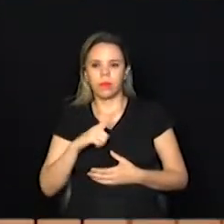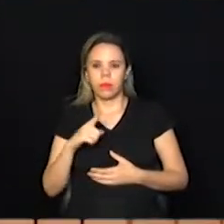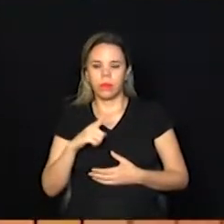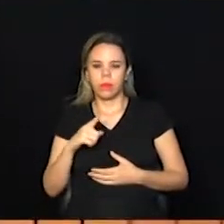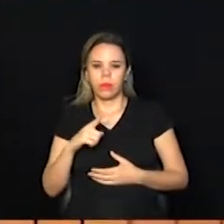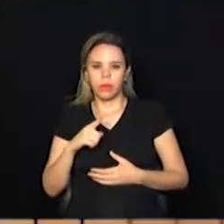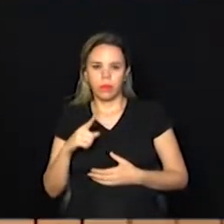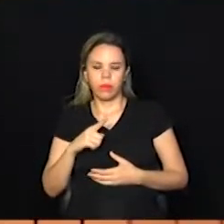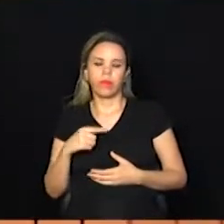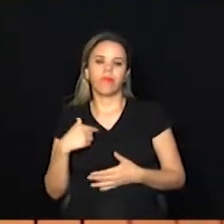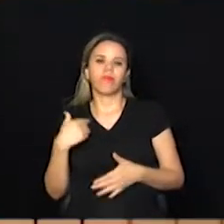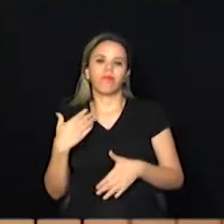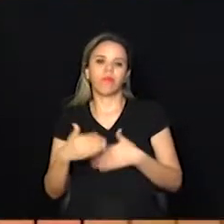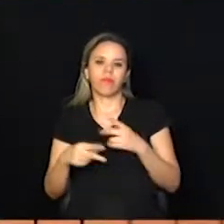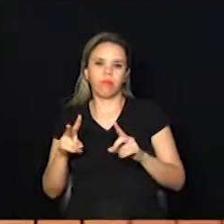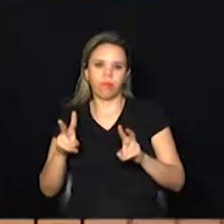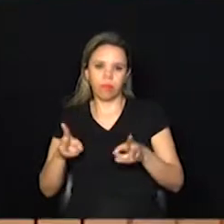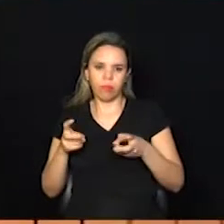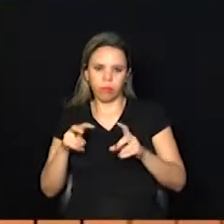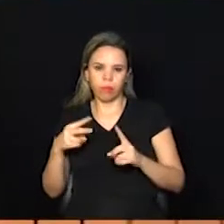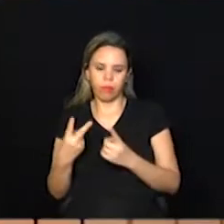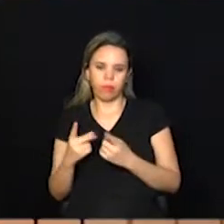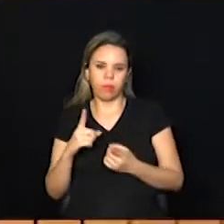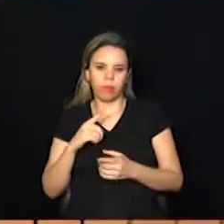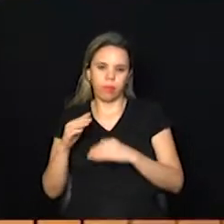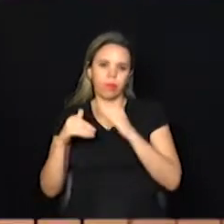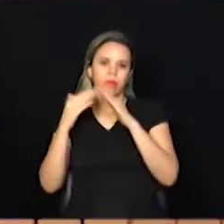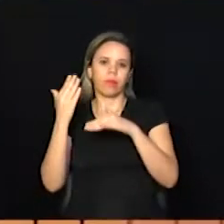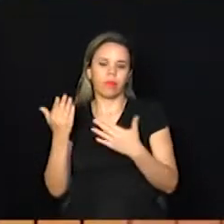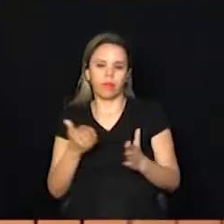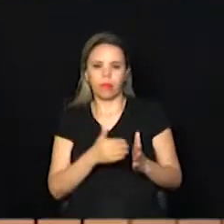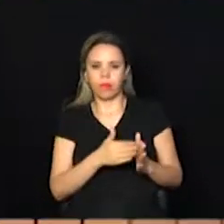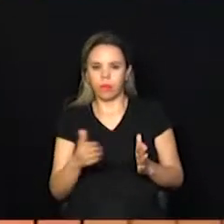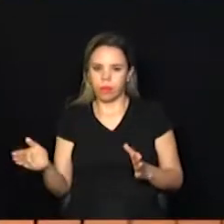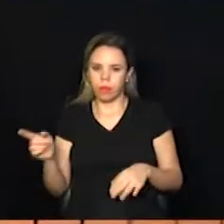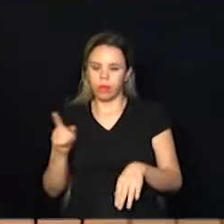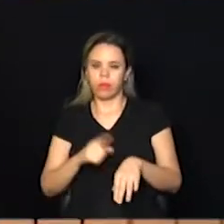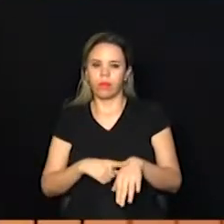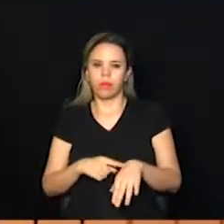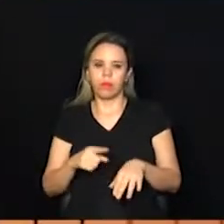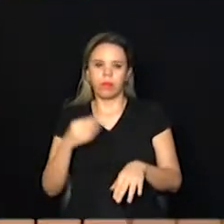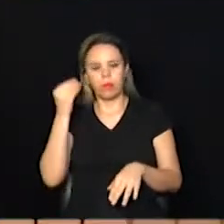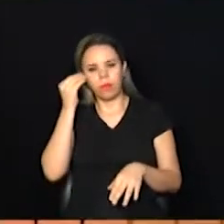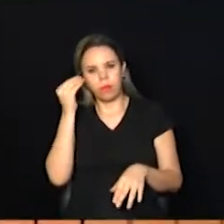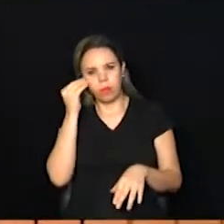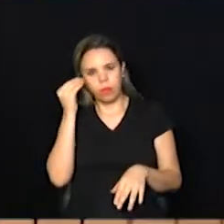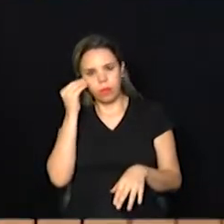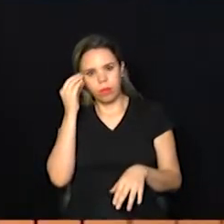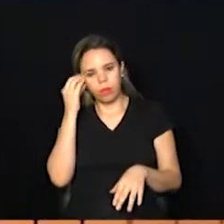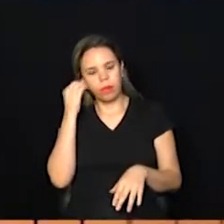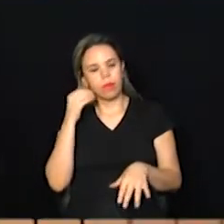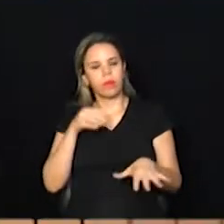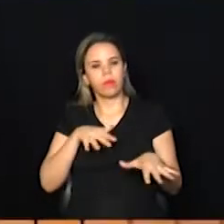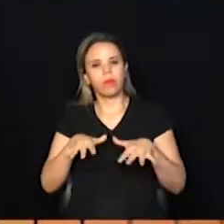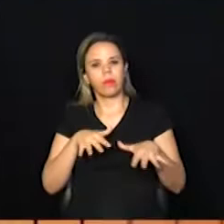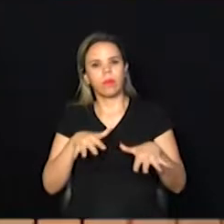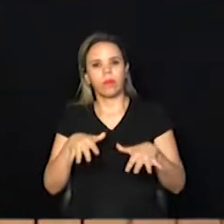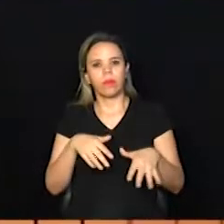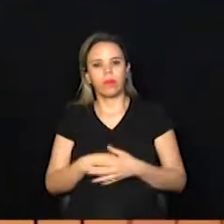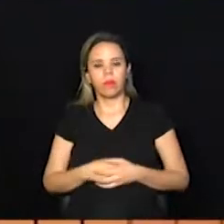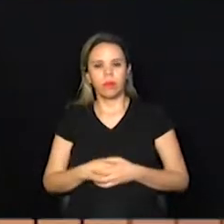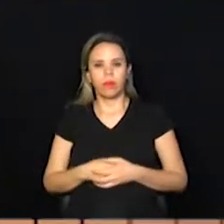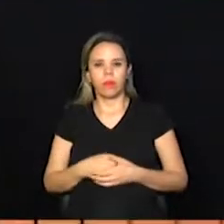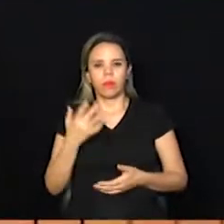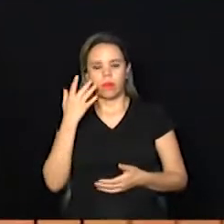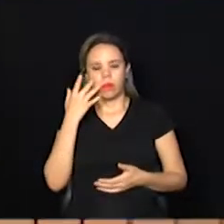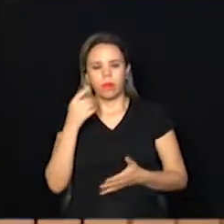essa tem sido a perspectiva que a gente tem construído ao longo do tempo, quem experimentou, né, os movimentos. Acho que a